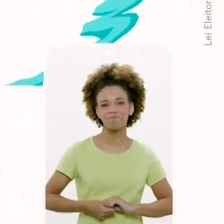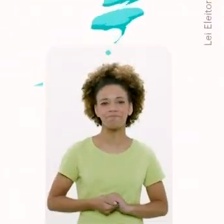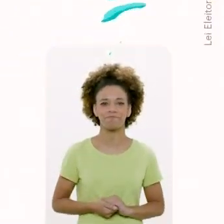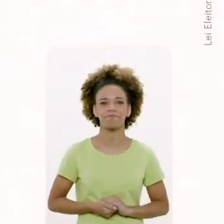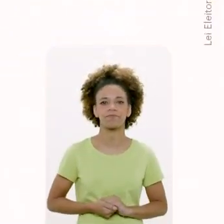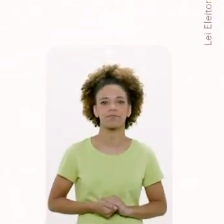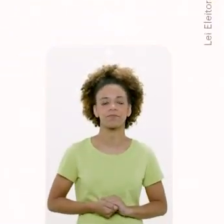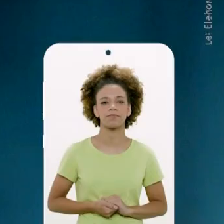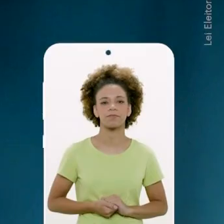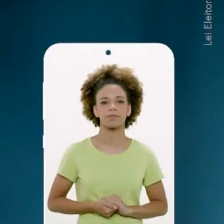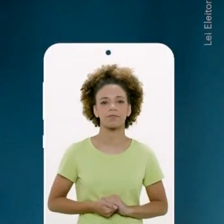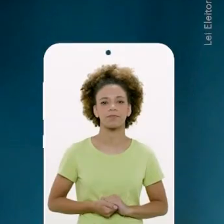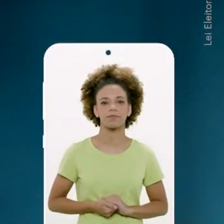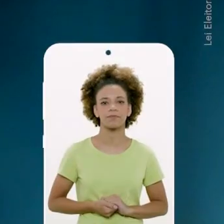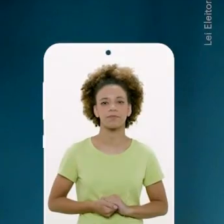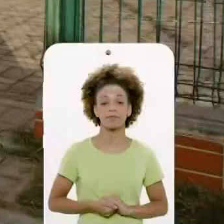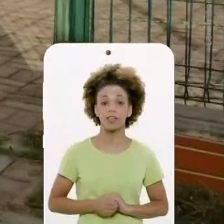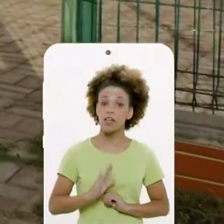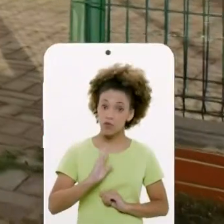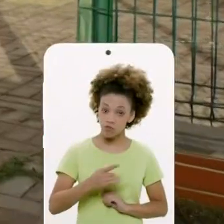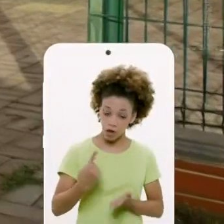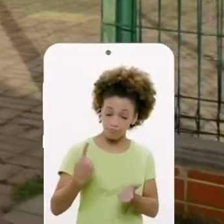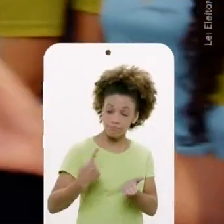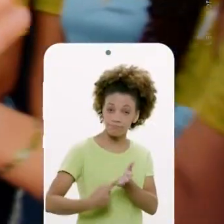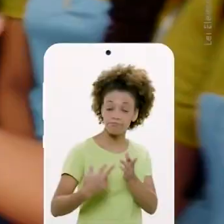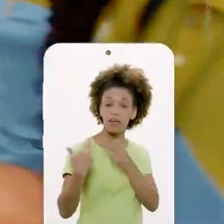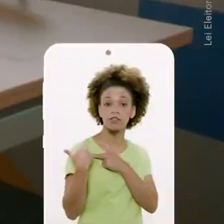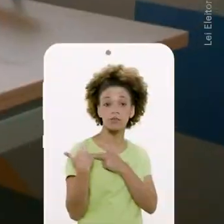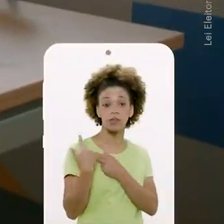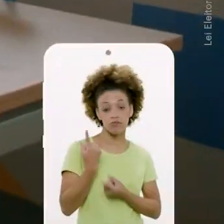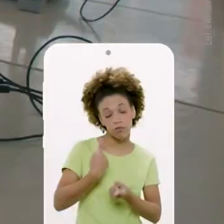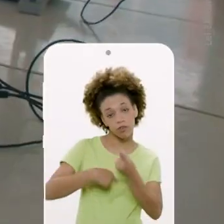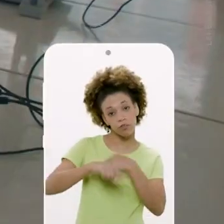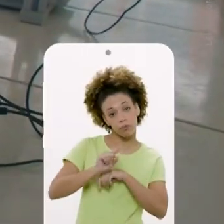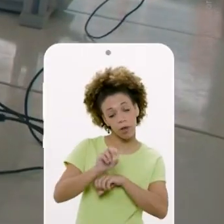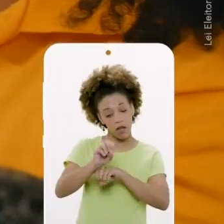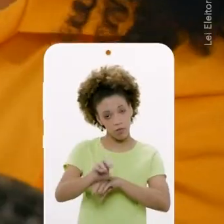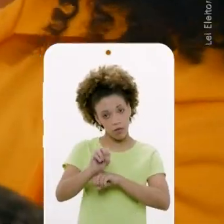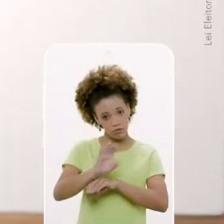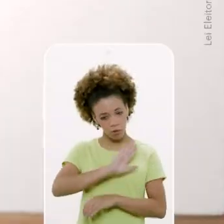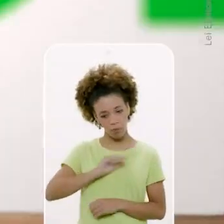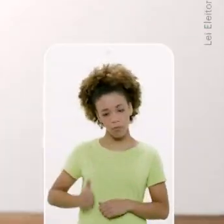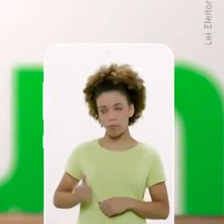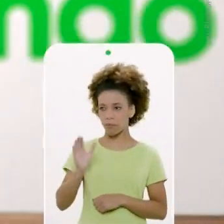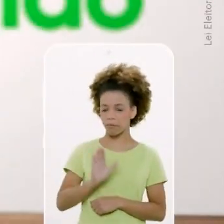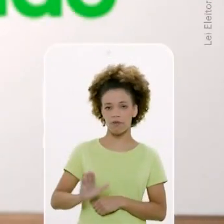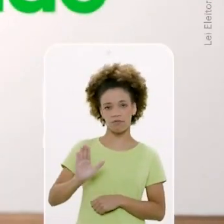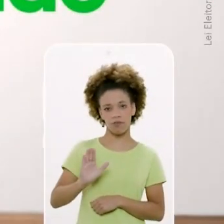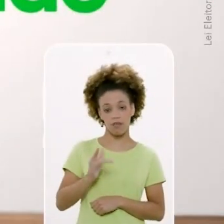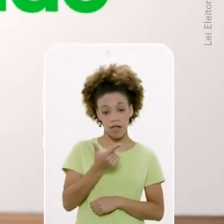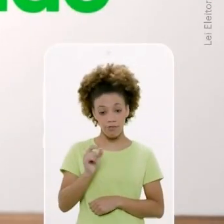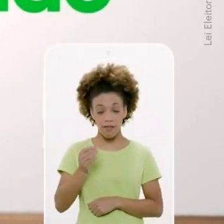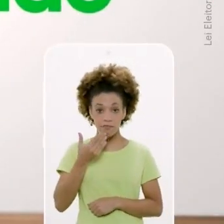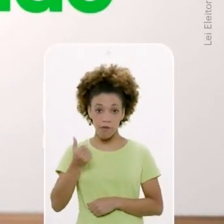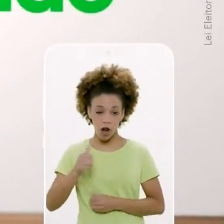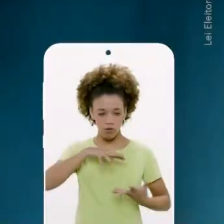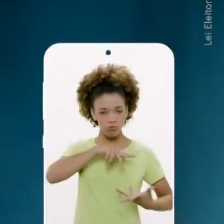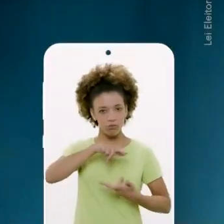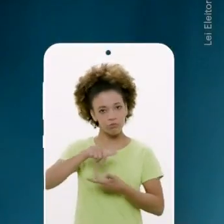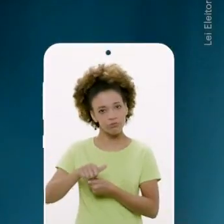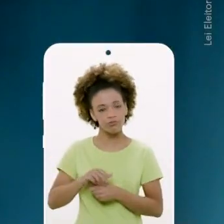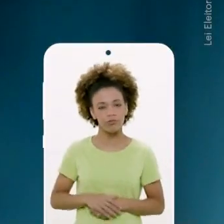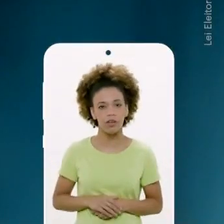É doce. Eu já assumi o compromisso de transformar a educação pública brasileira numa das 10 melhores do mundo,